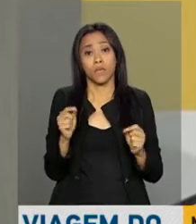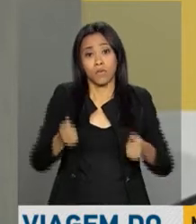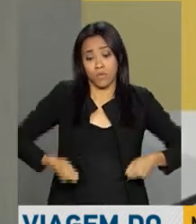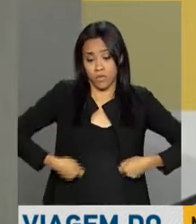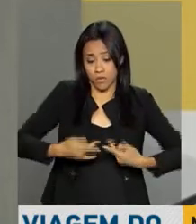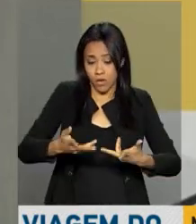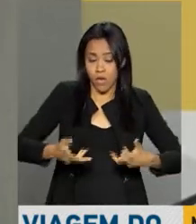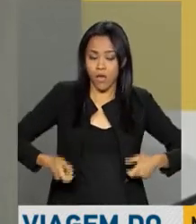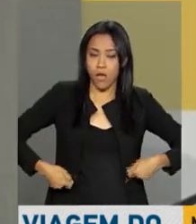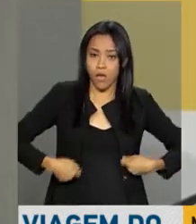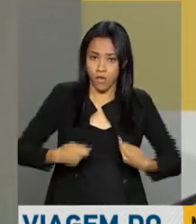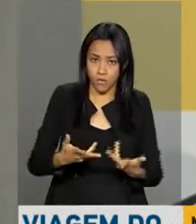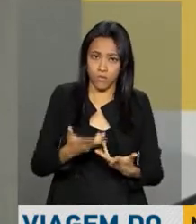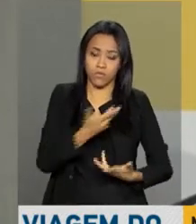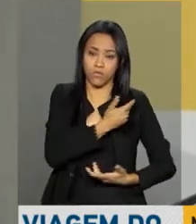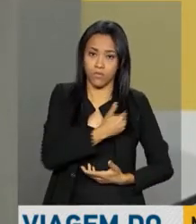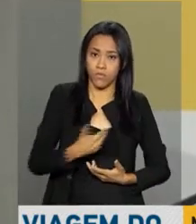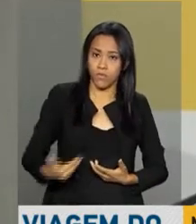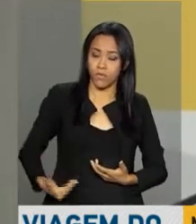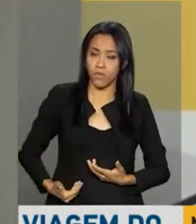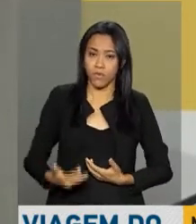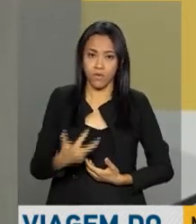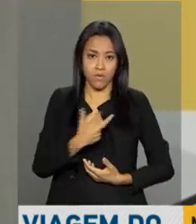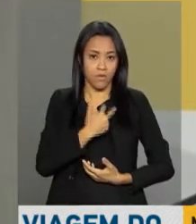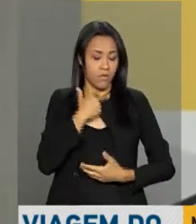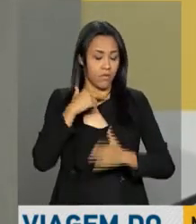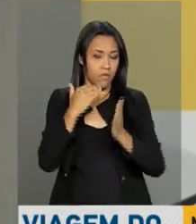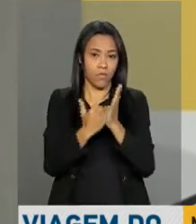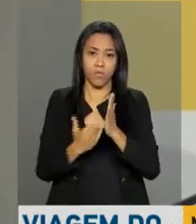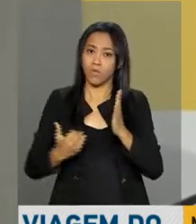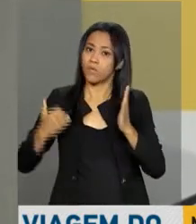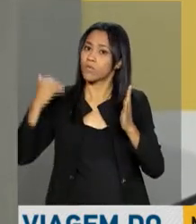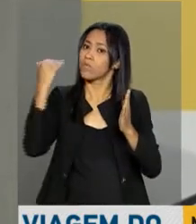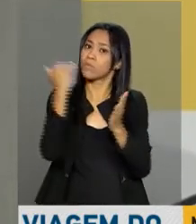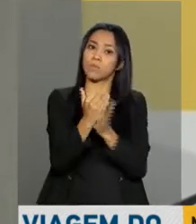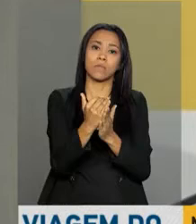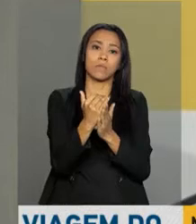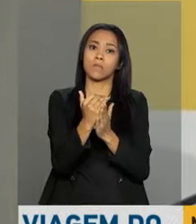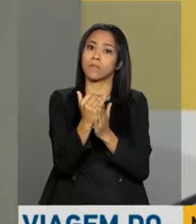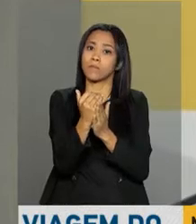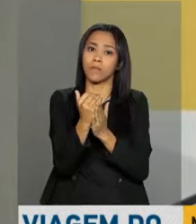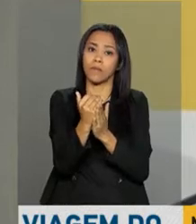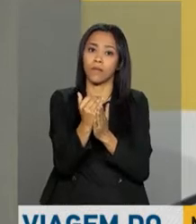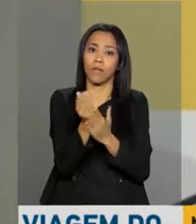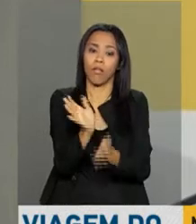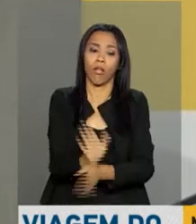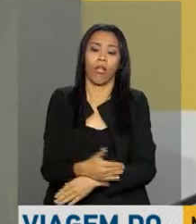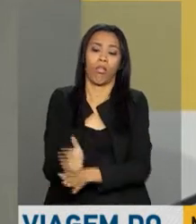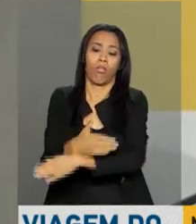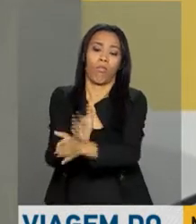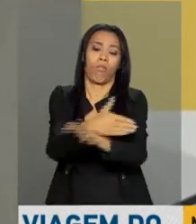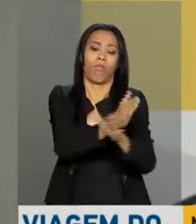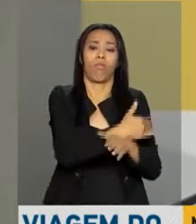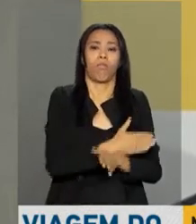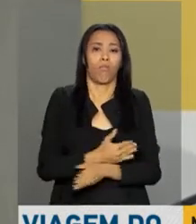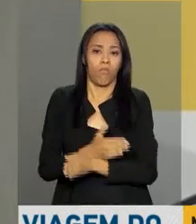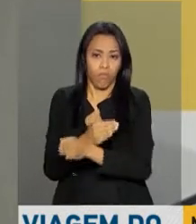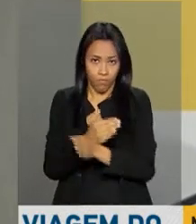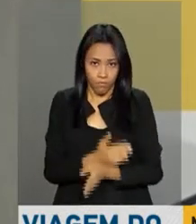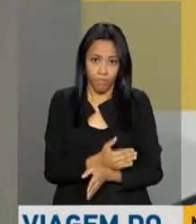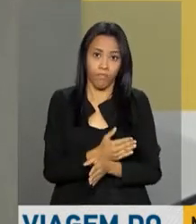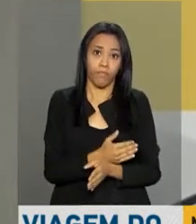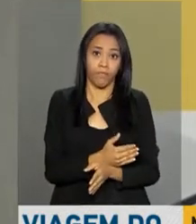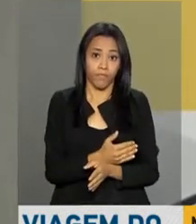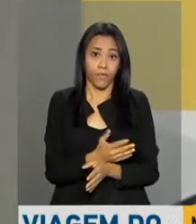do governo não podem crescer de forma descontrolada e até quando área